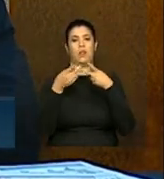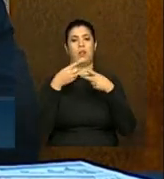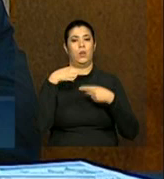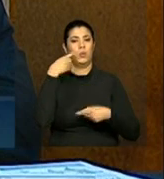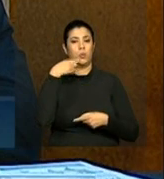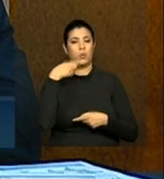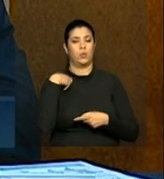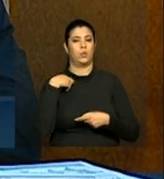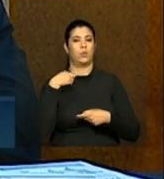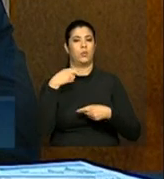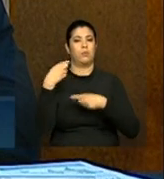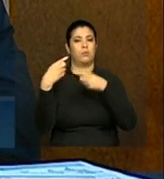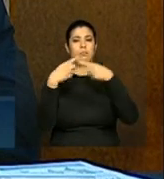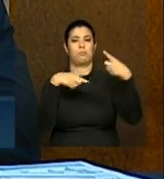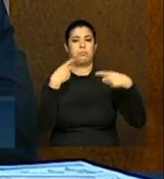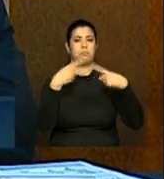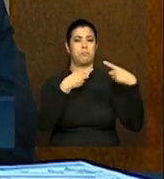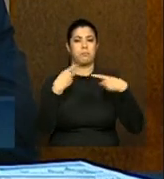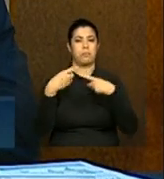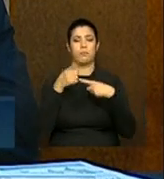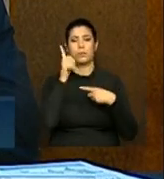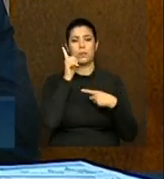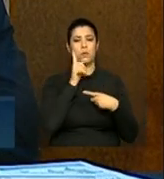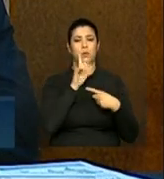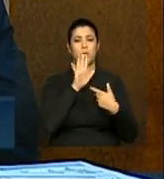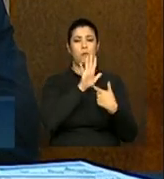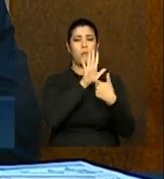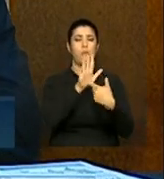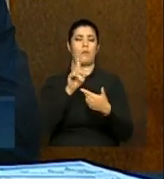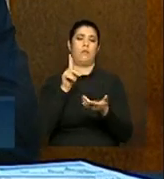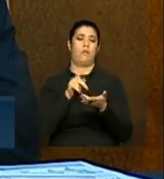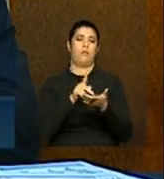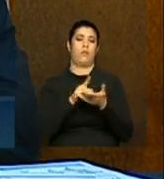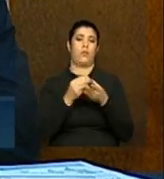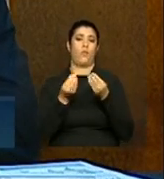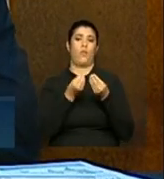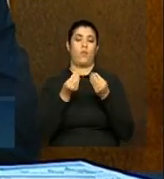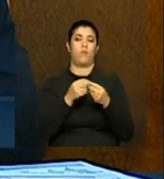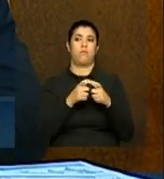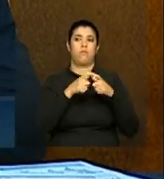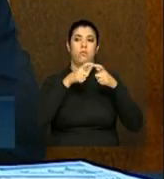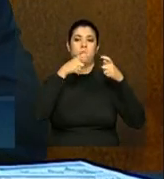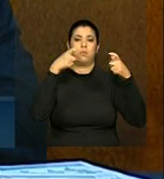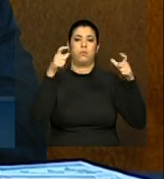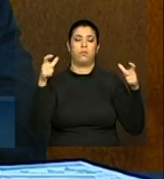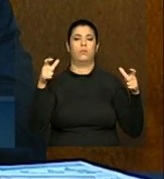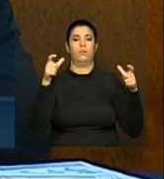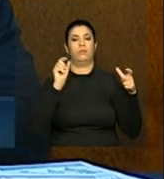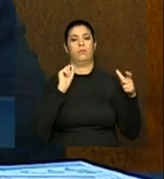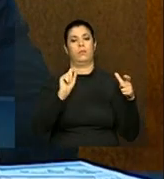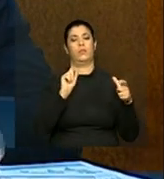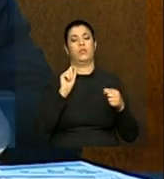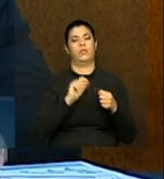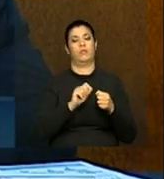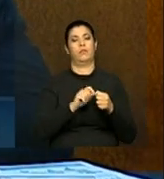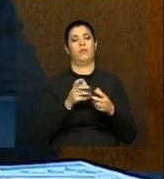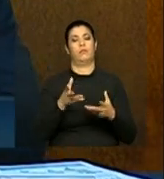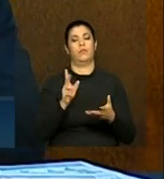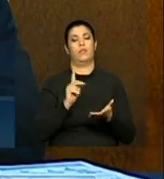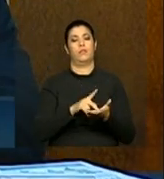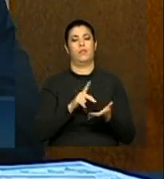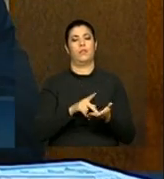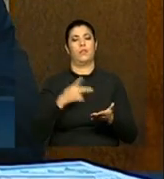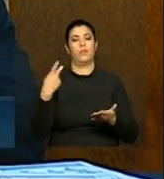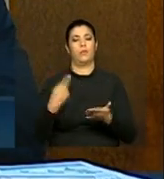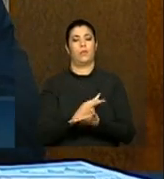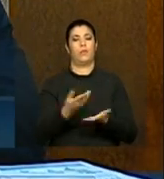debate com vocês, mas não consegue transmitir a dimensão real, né, eh, do que a gente faz a partir do que